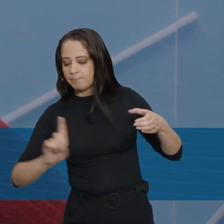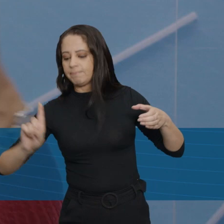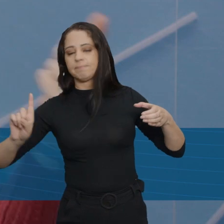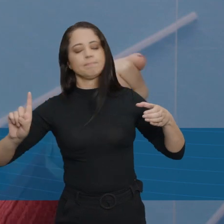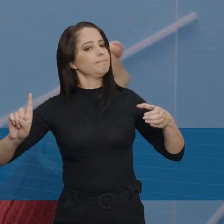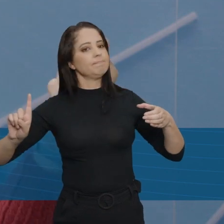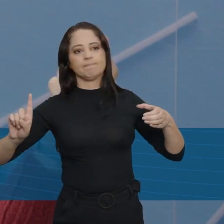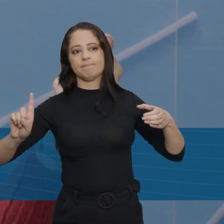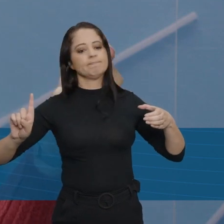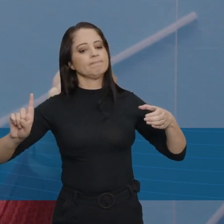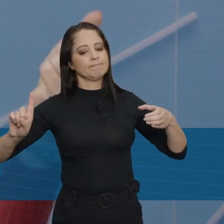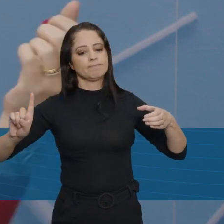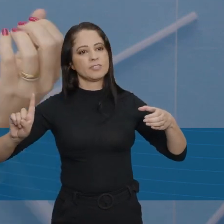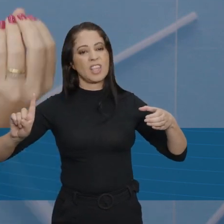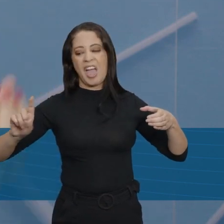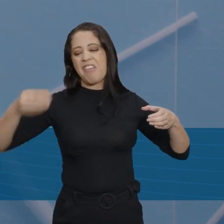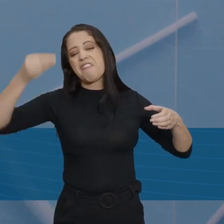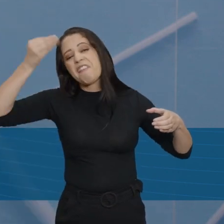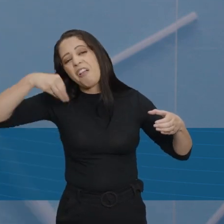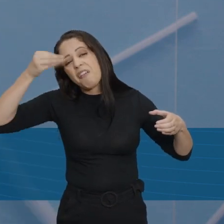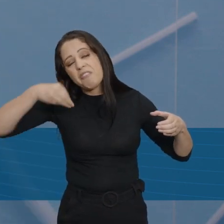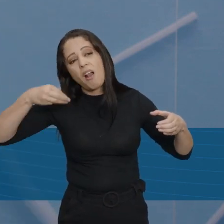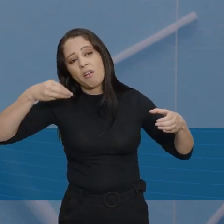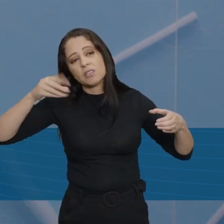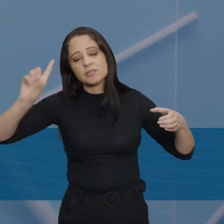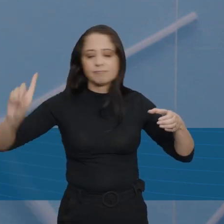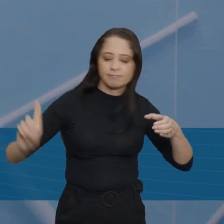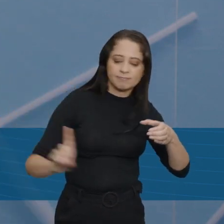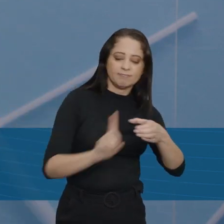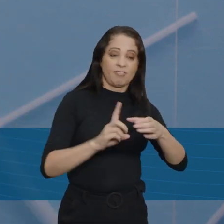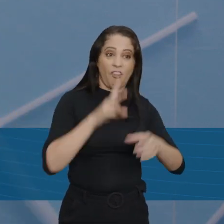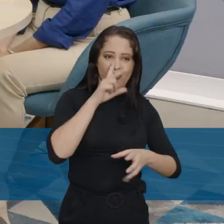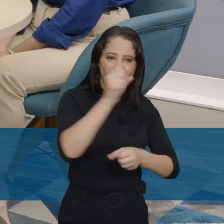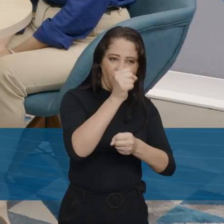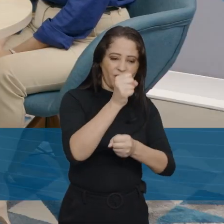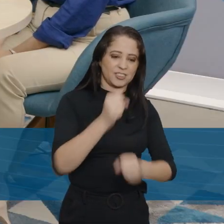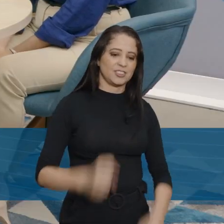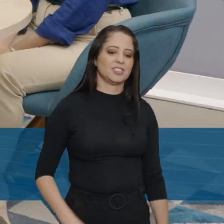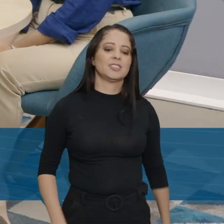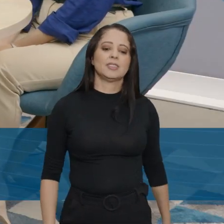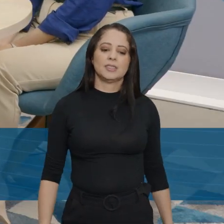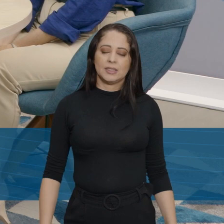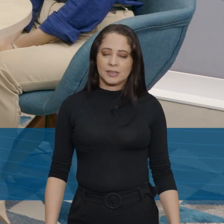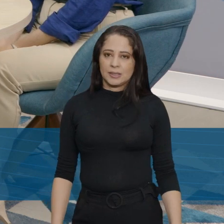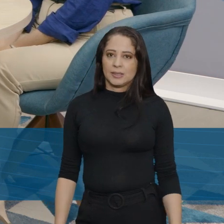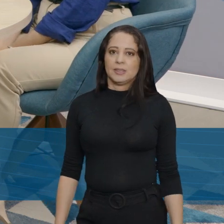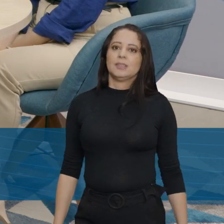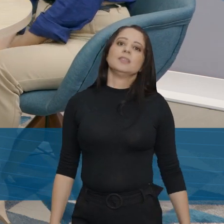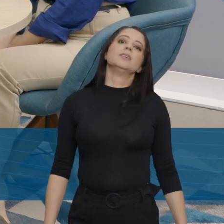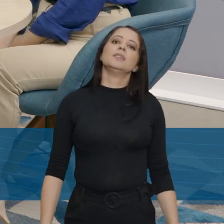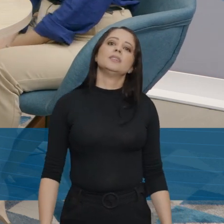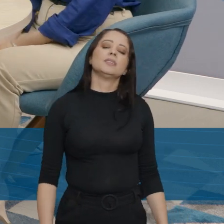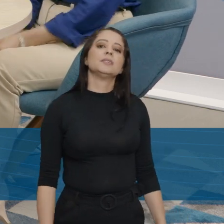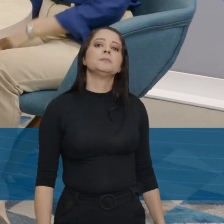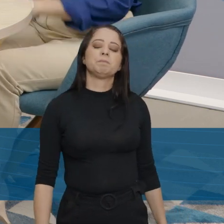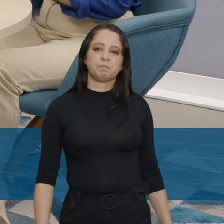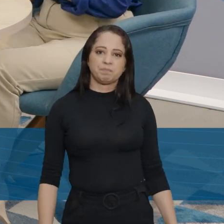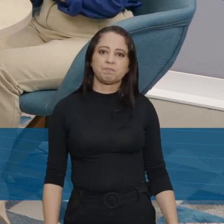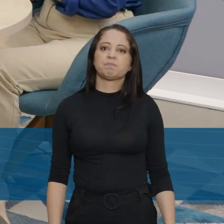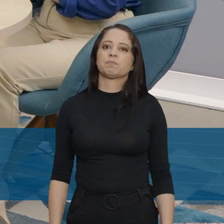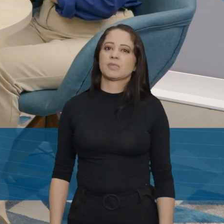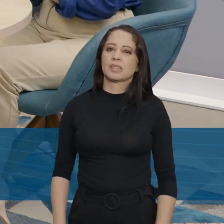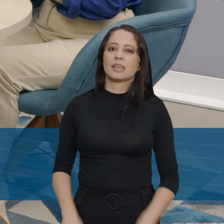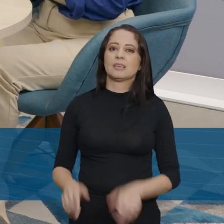tem, mais a gente se afasta e mais enfraquecido fica. Sem dúvida, bem interessante. Sim, né? até porque se a gente for pensar nessa questão